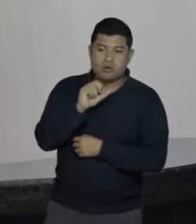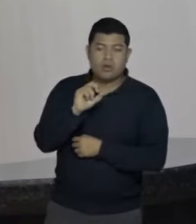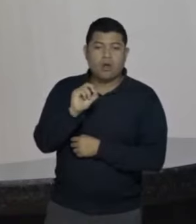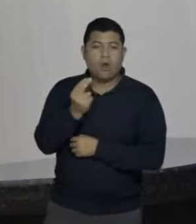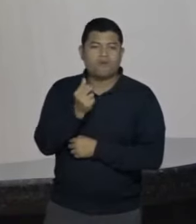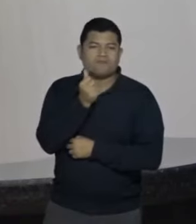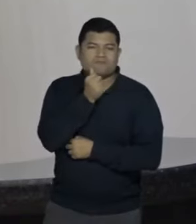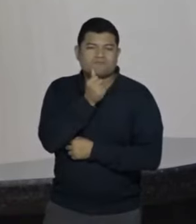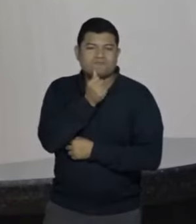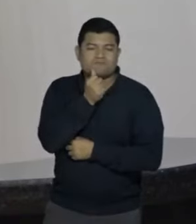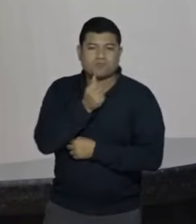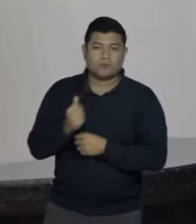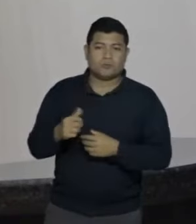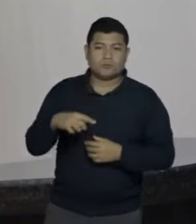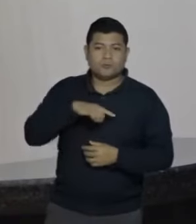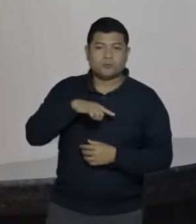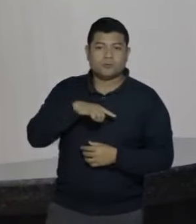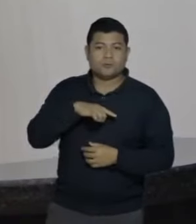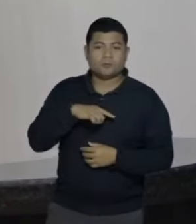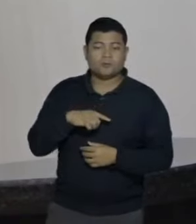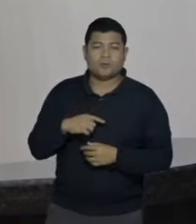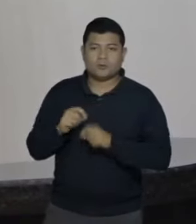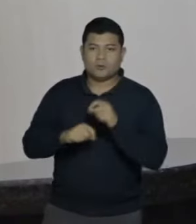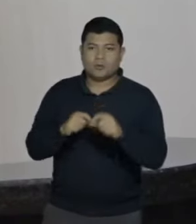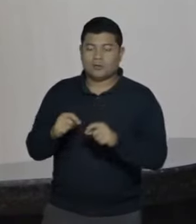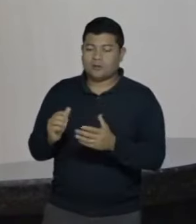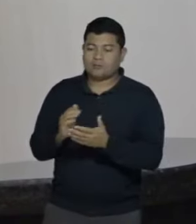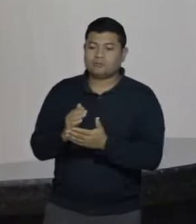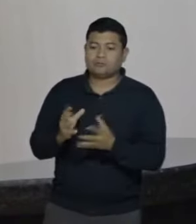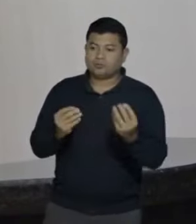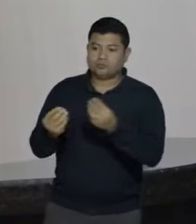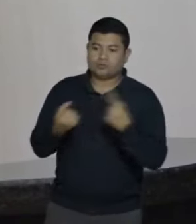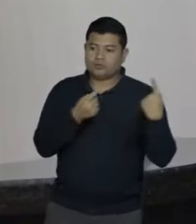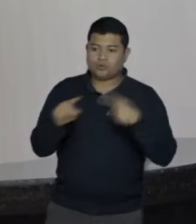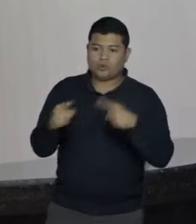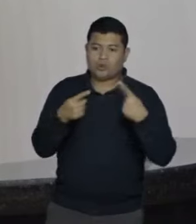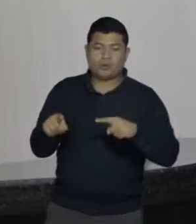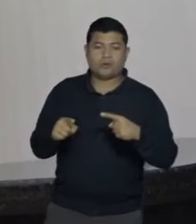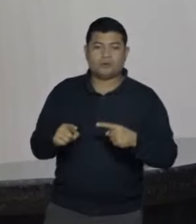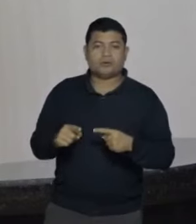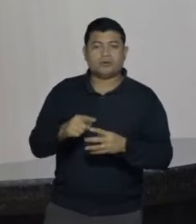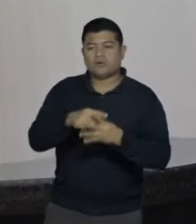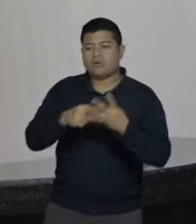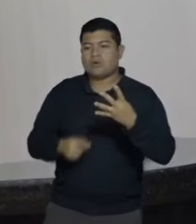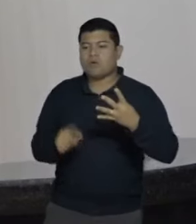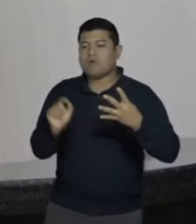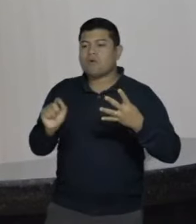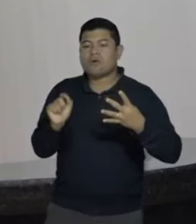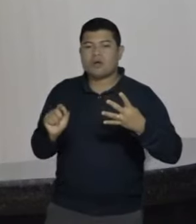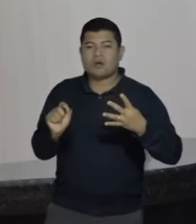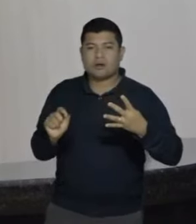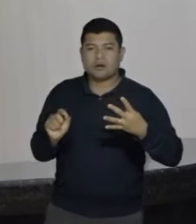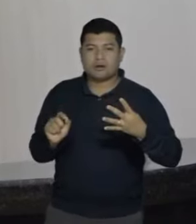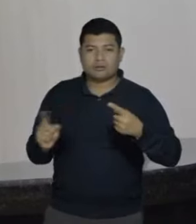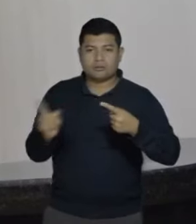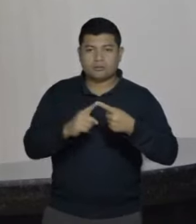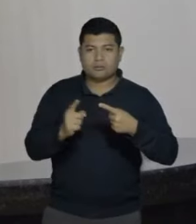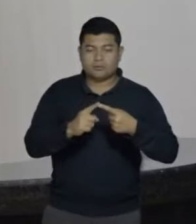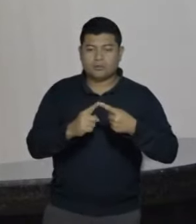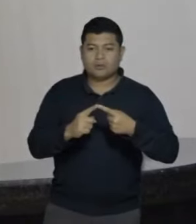desvantagens e discriminação Quais são as quatro dimensões integridade